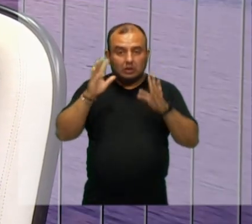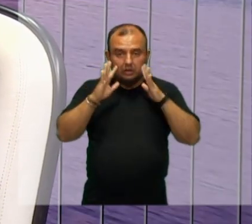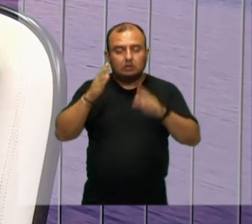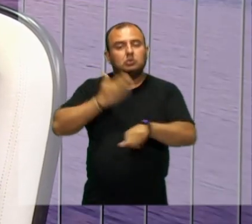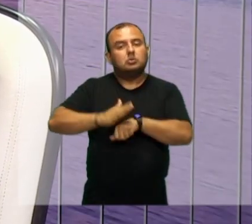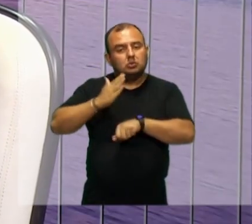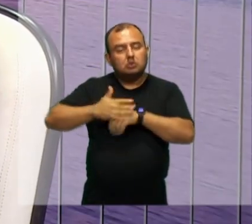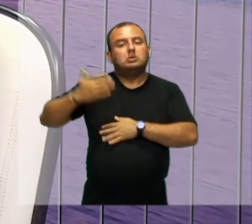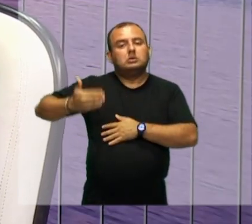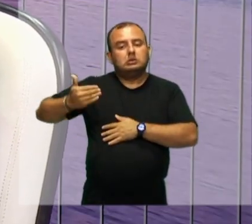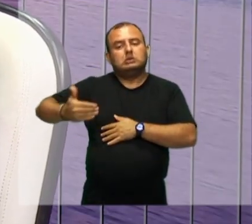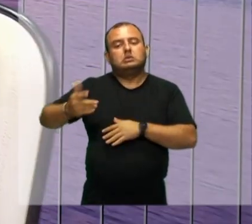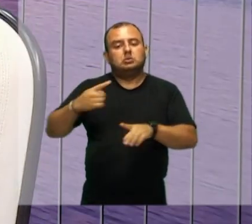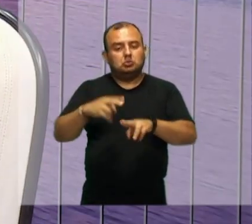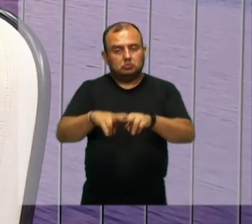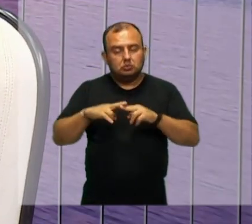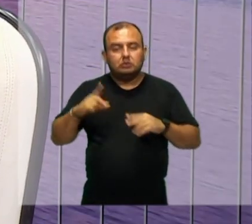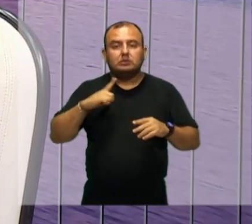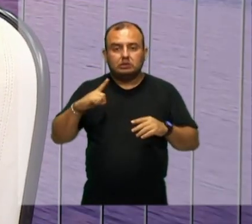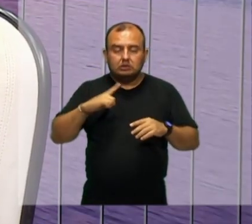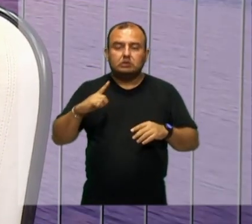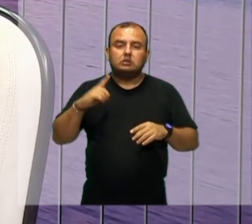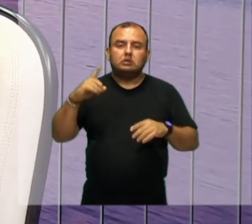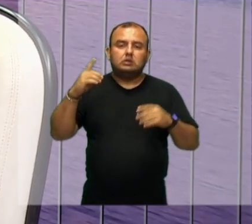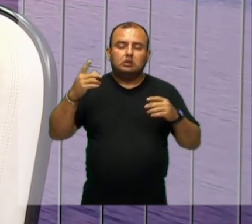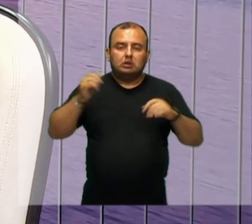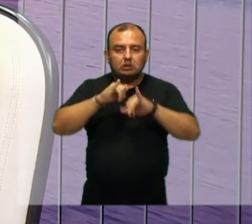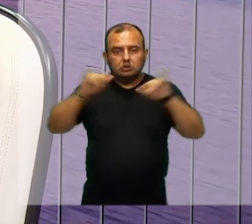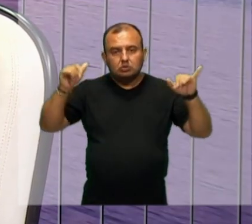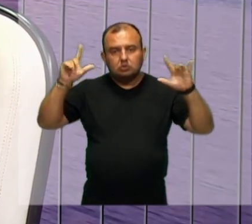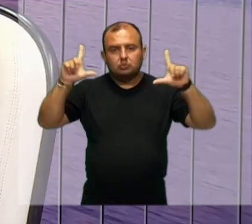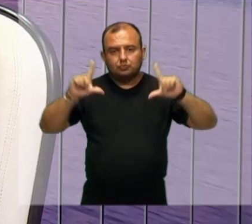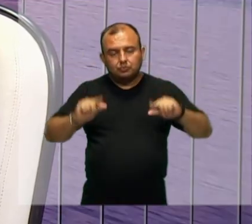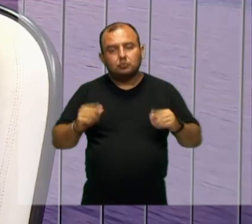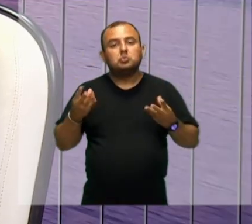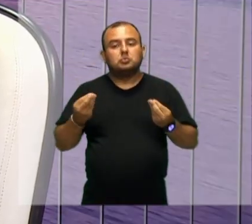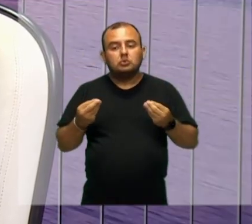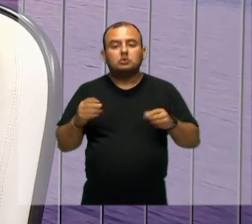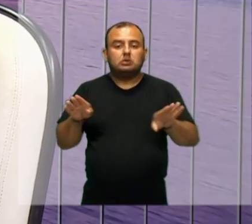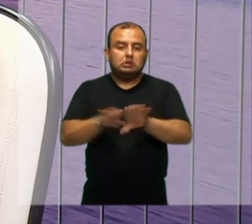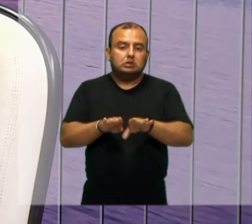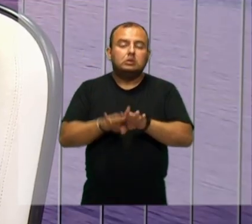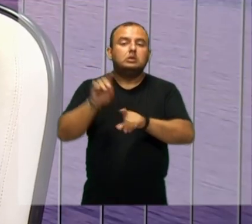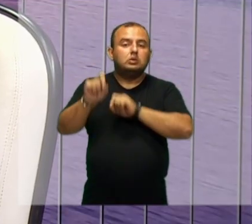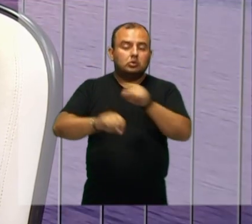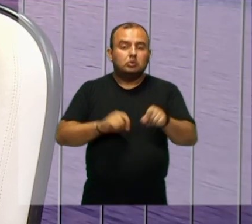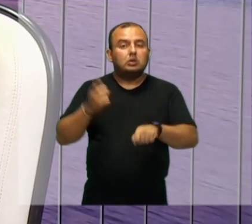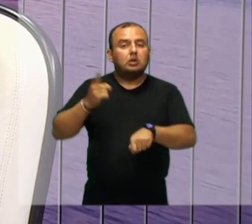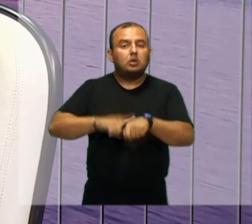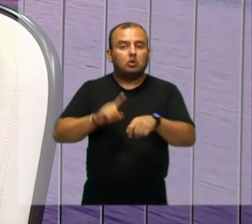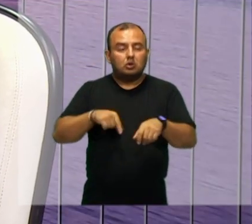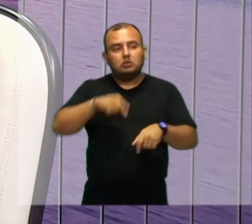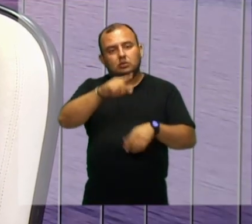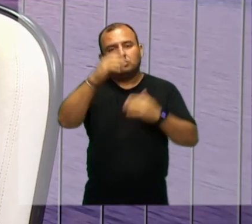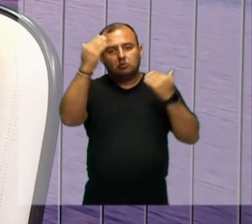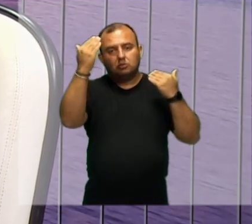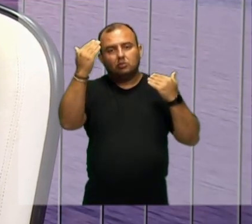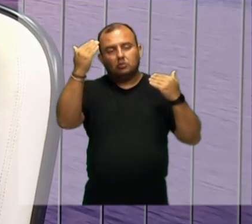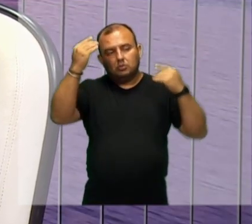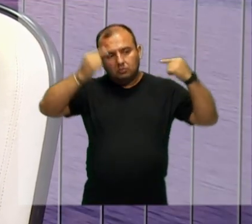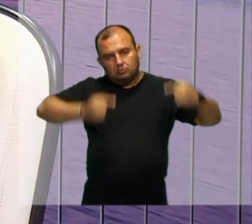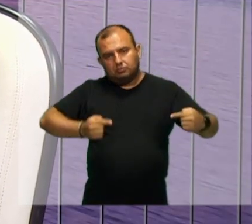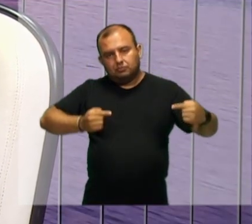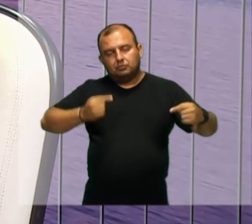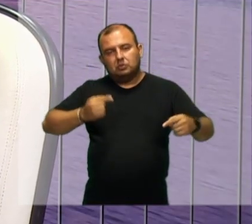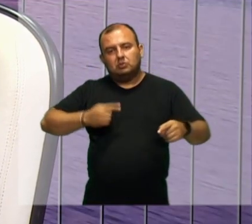ativação. E por isso que gera um grande gasto energético nos treinos. E na hora de ir para a prova, é um tiro de